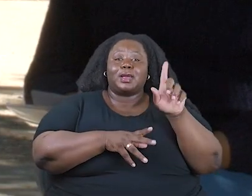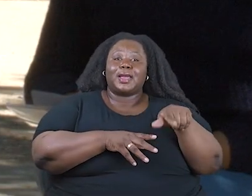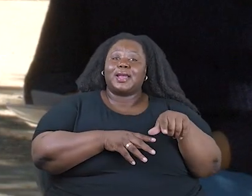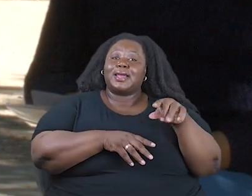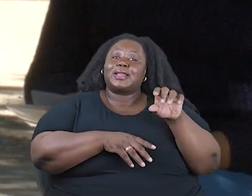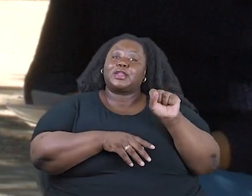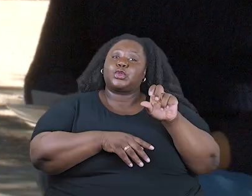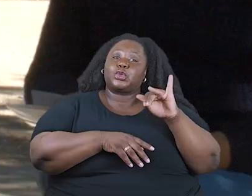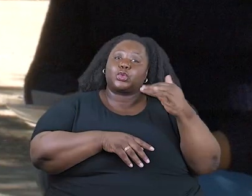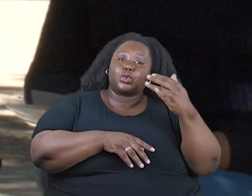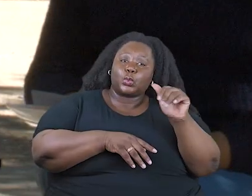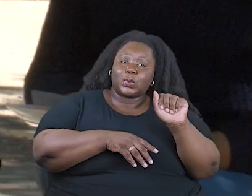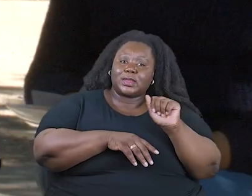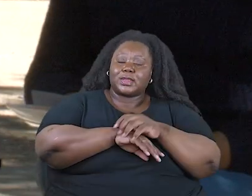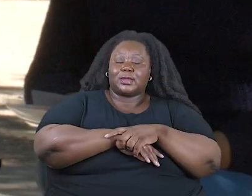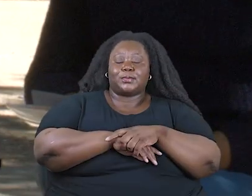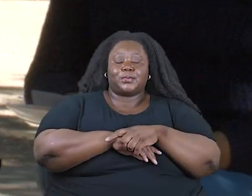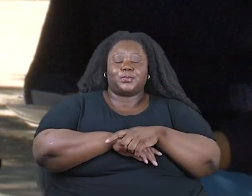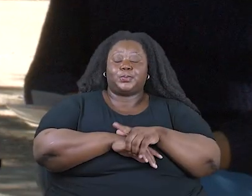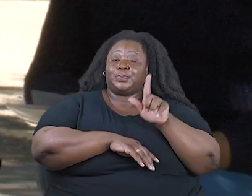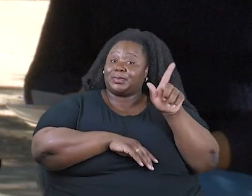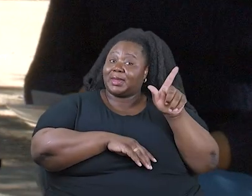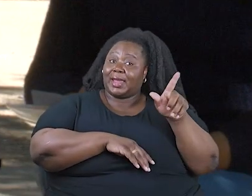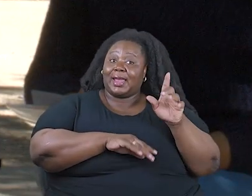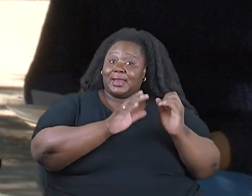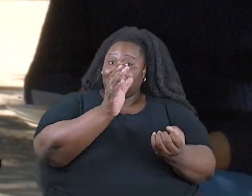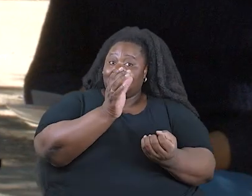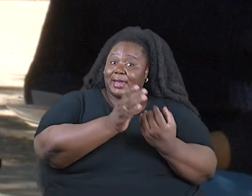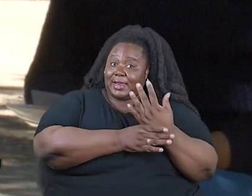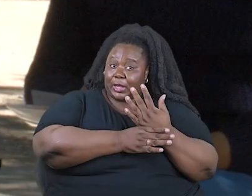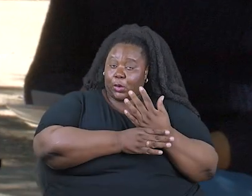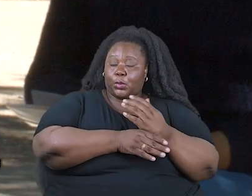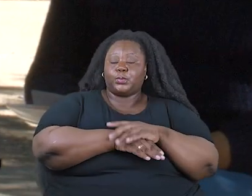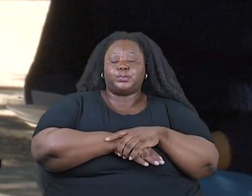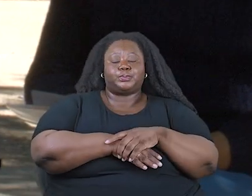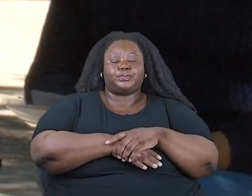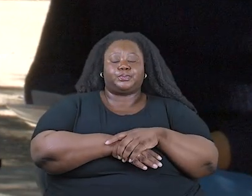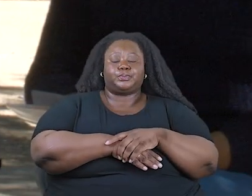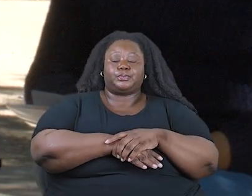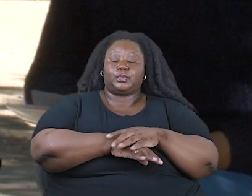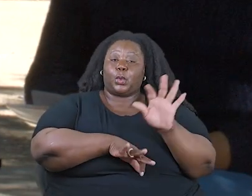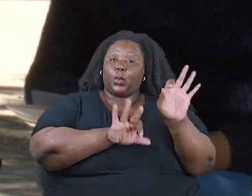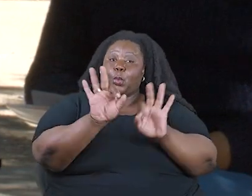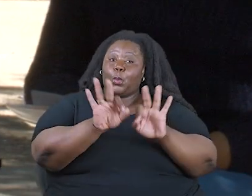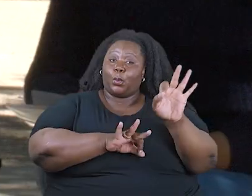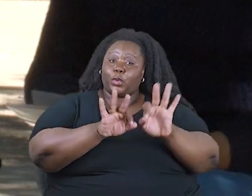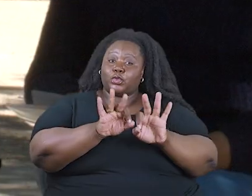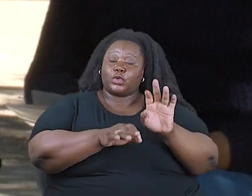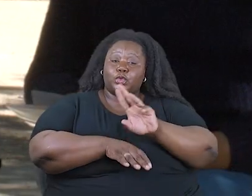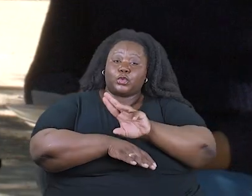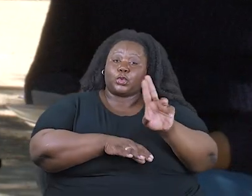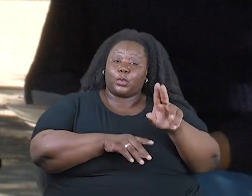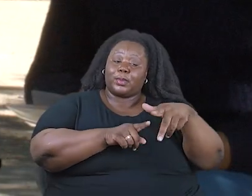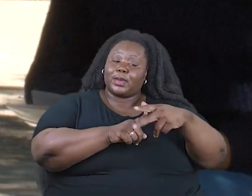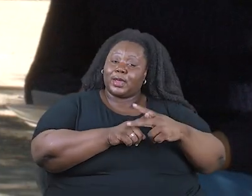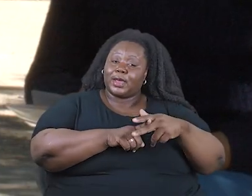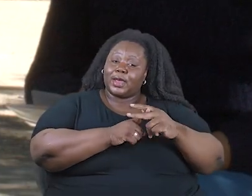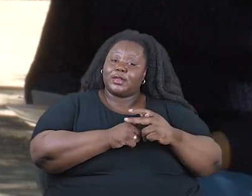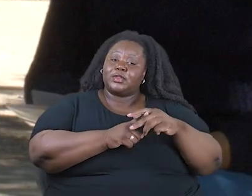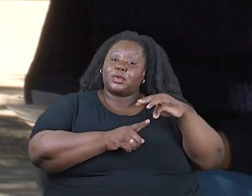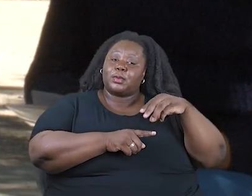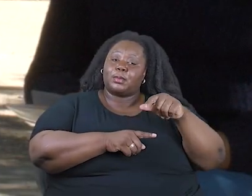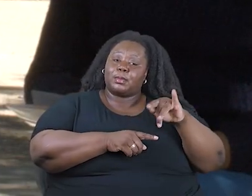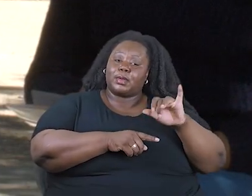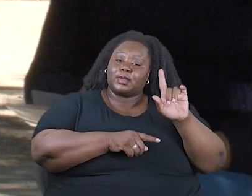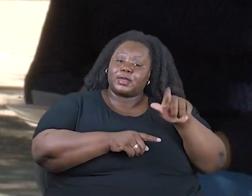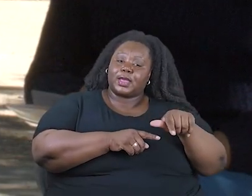suíço. E o Spoerry ele criou um projeto que chamava Edições MAT,